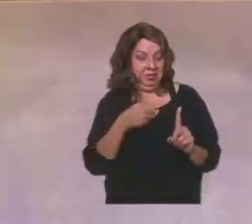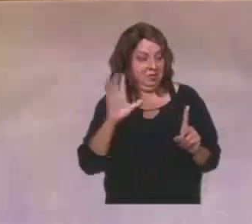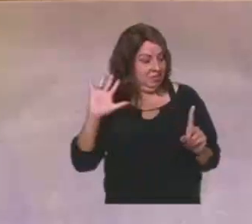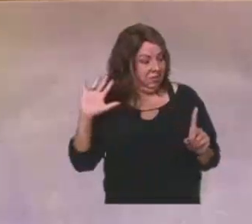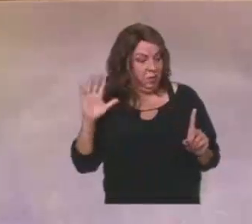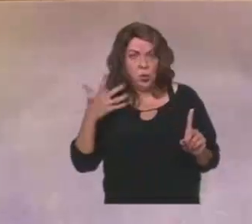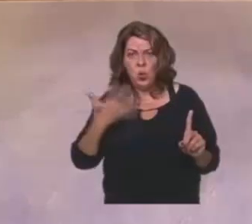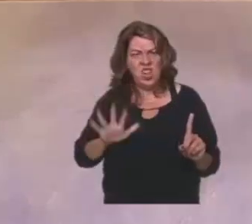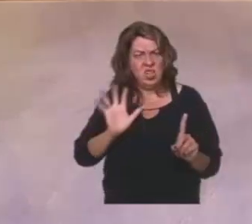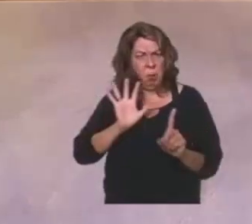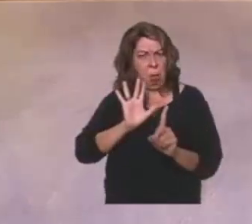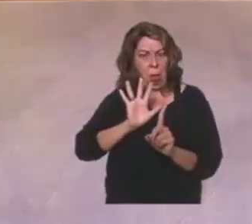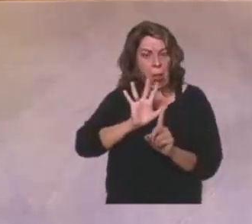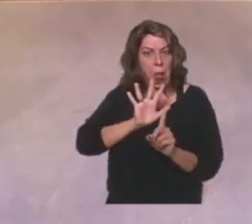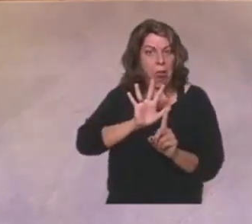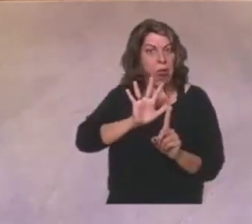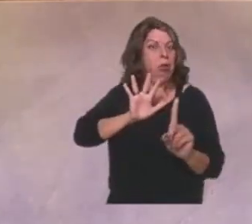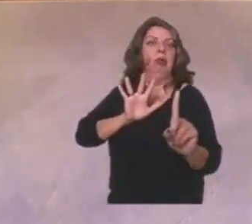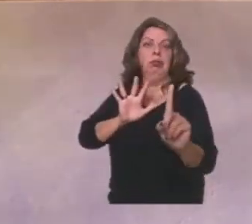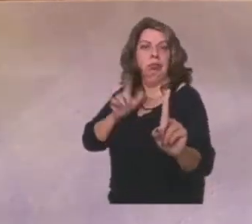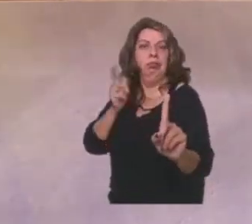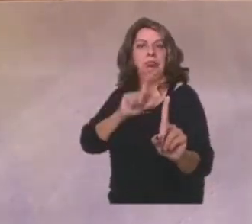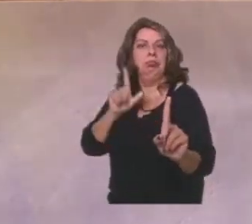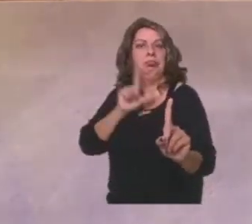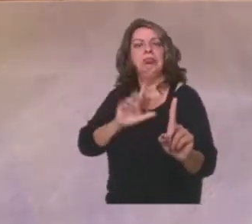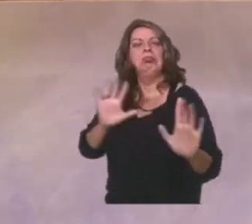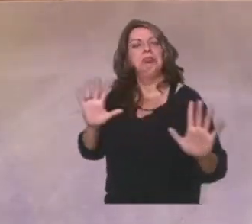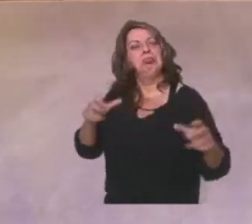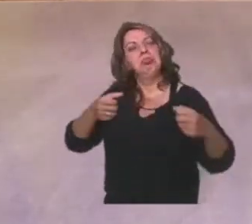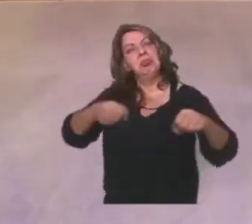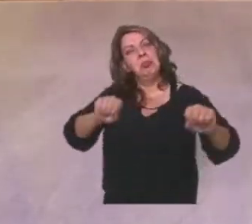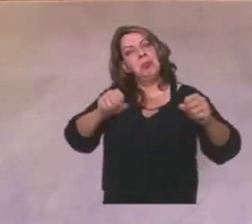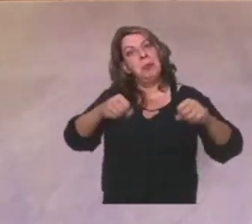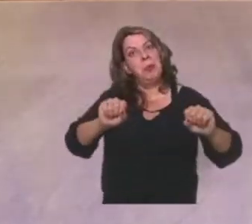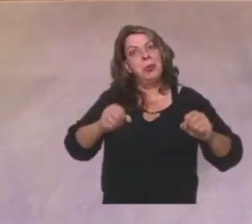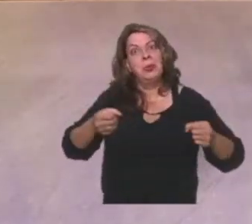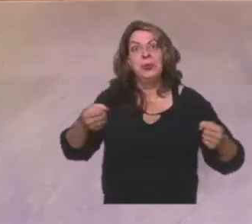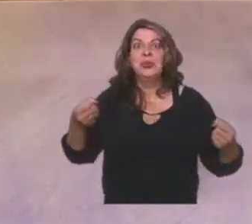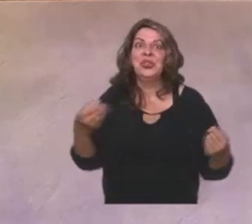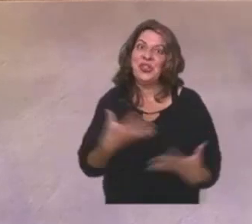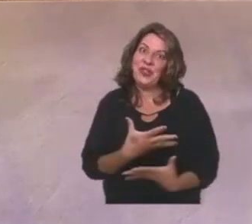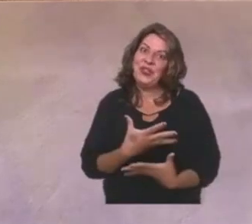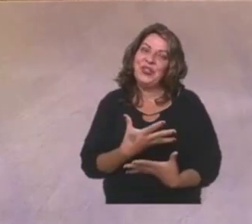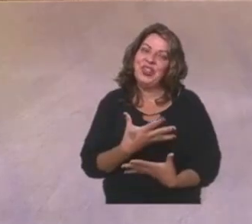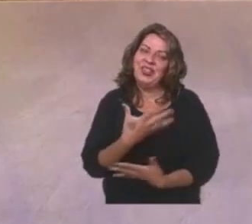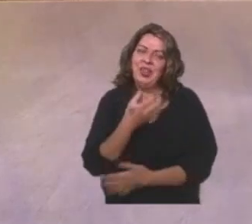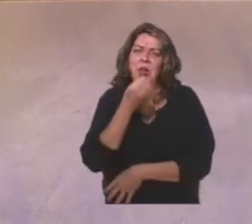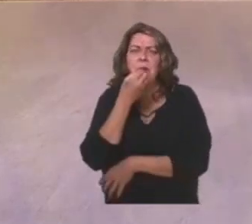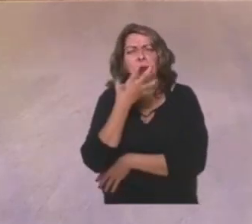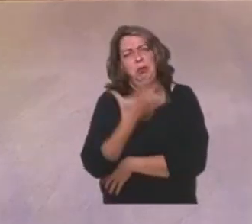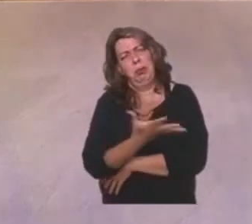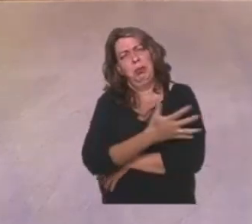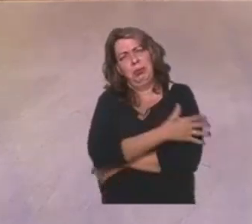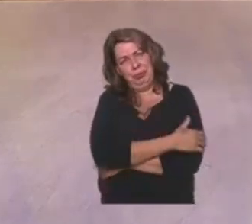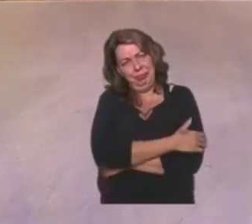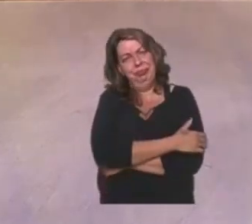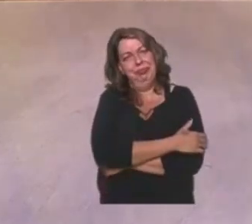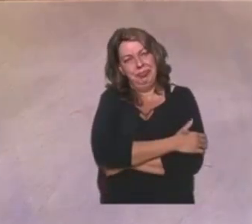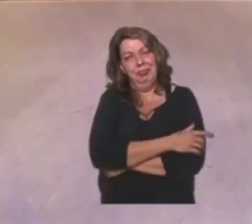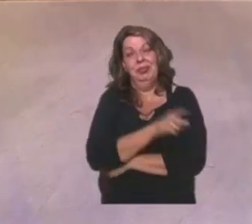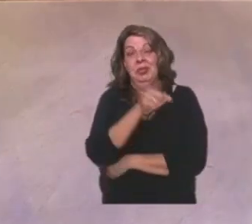permitiu aglomeração em torno de você, levou uma moto Honda Pop Zero. É, coisa boa, mas ó, você que está